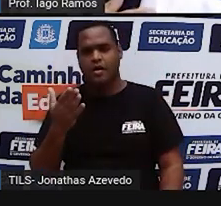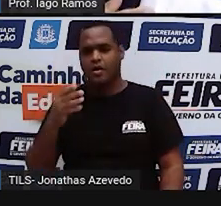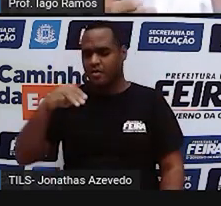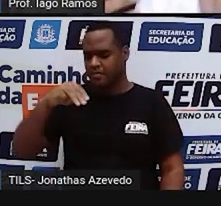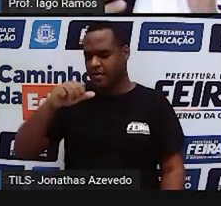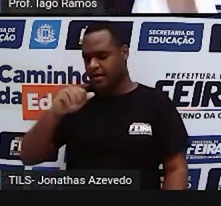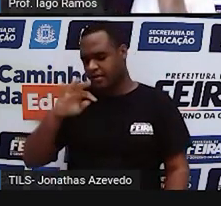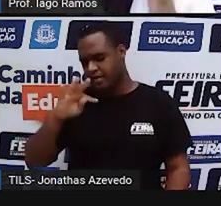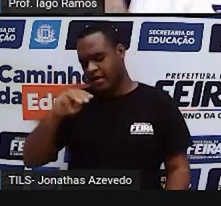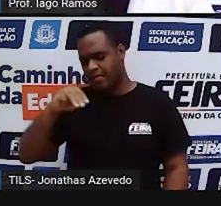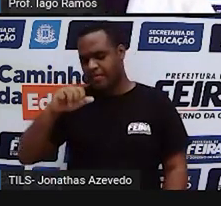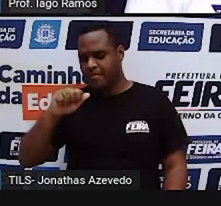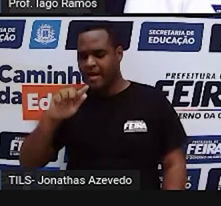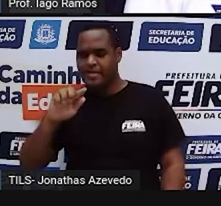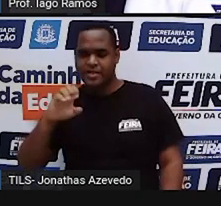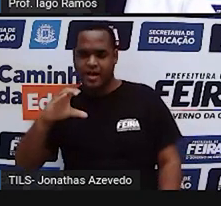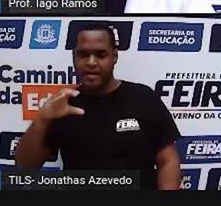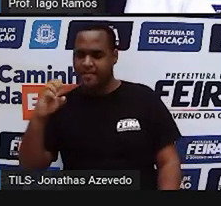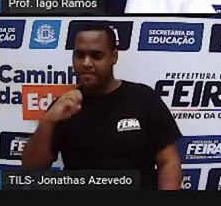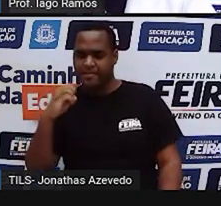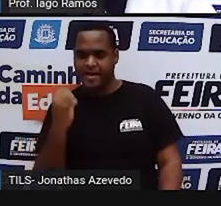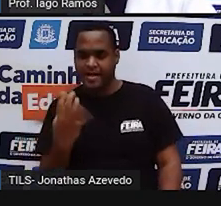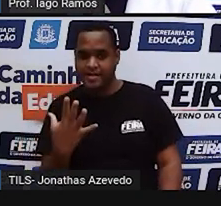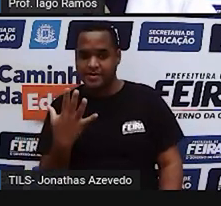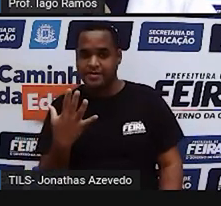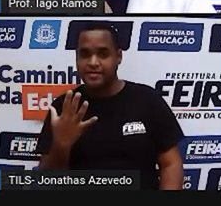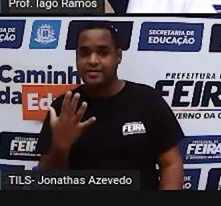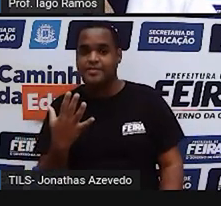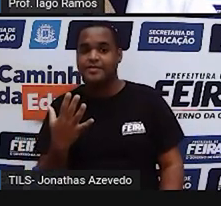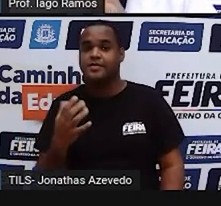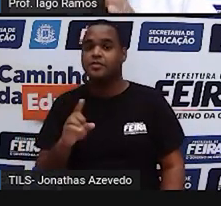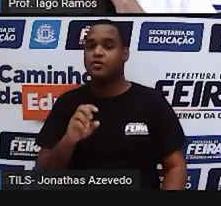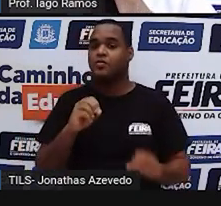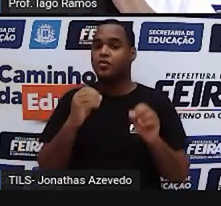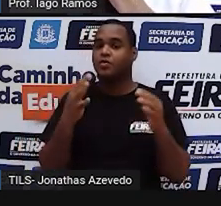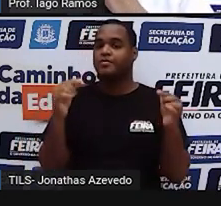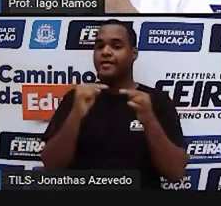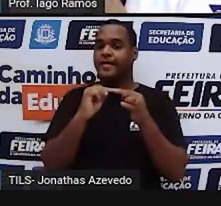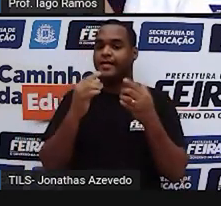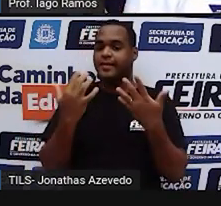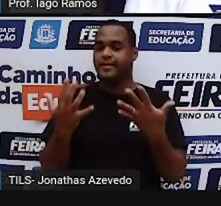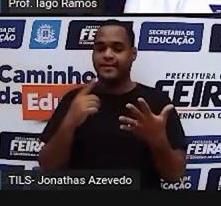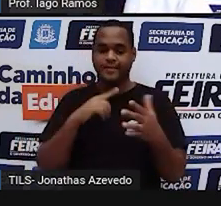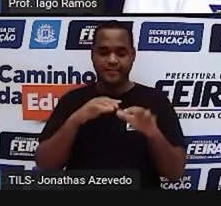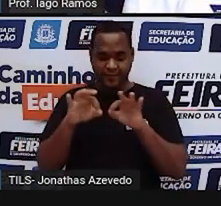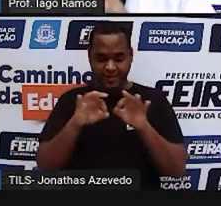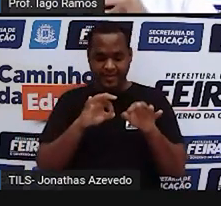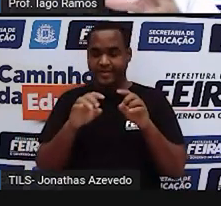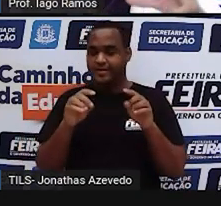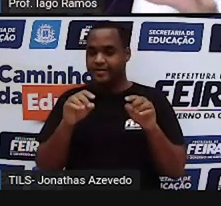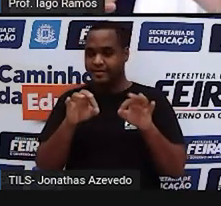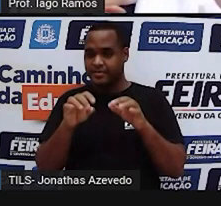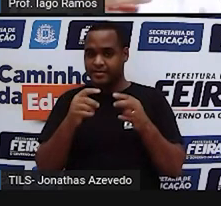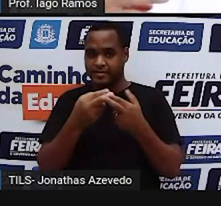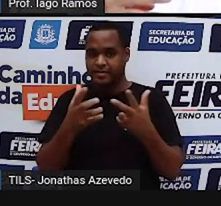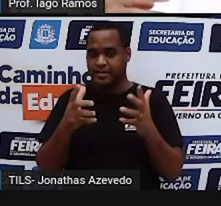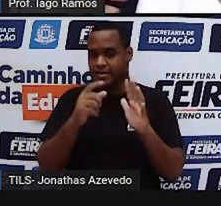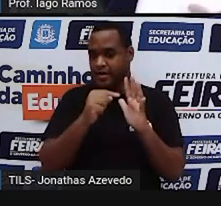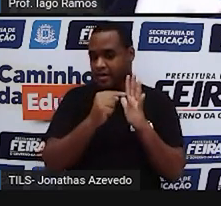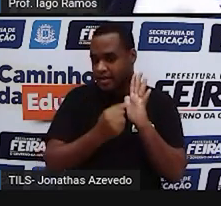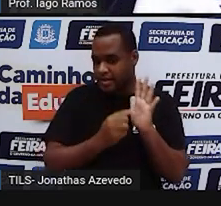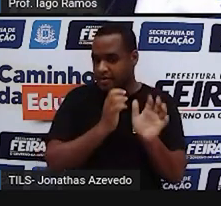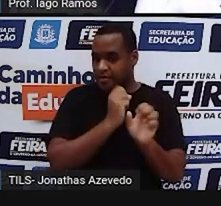matemática com mágica o ou seja fazer mágica usando